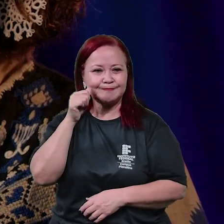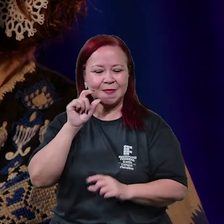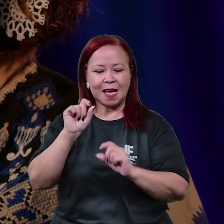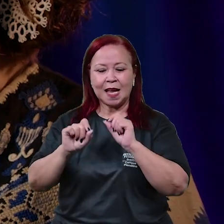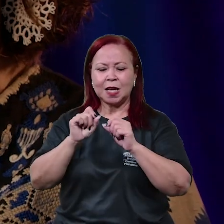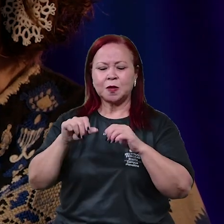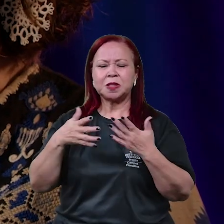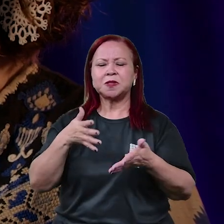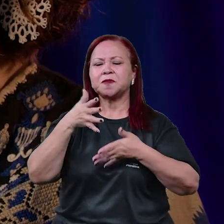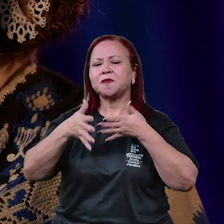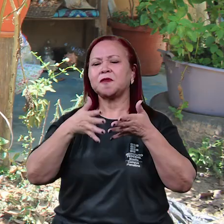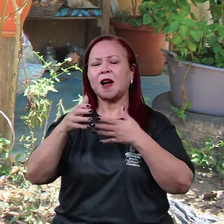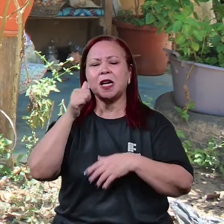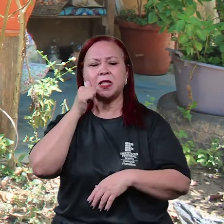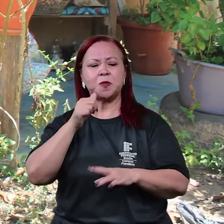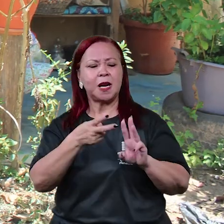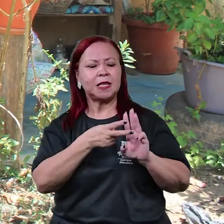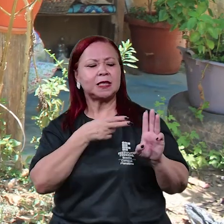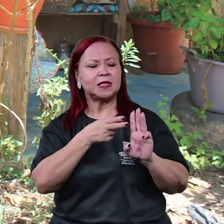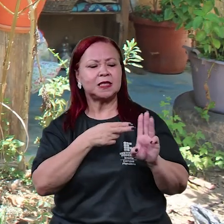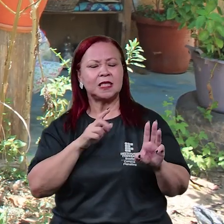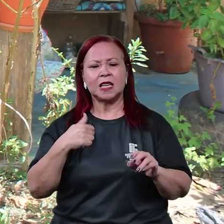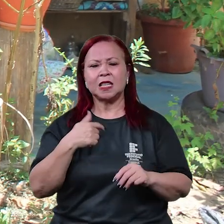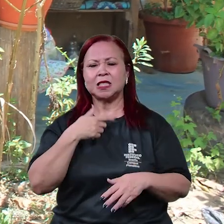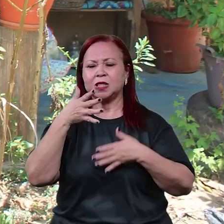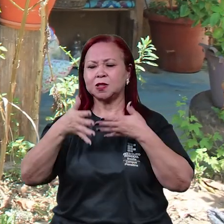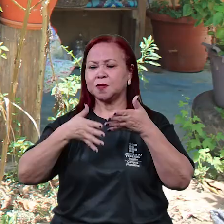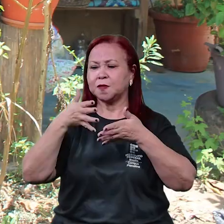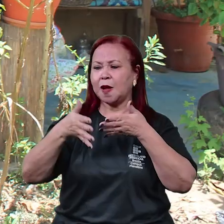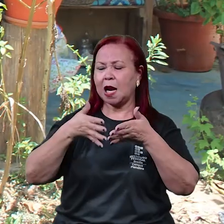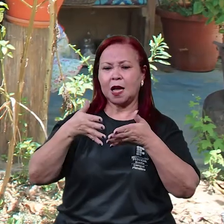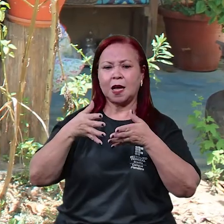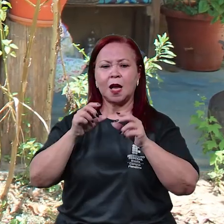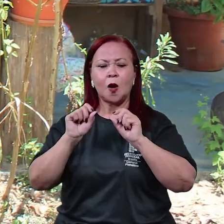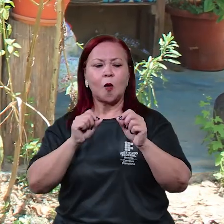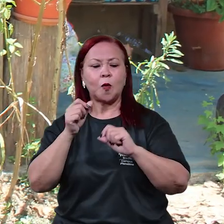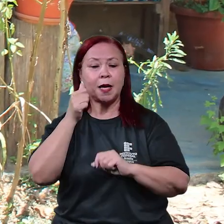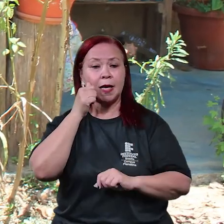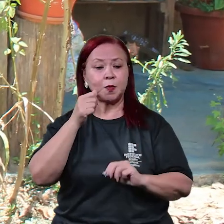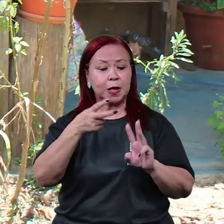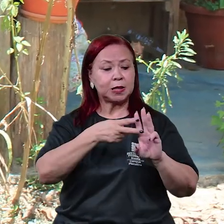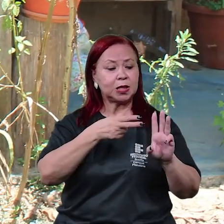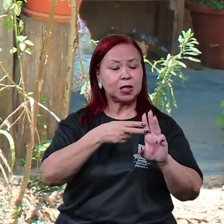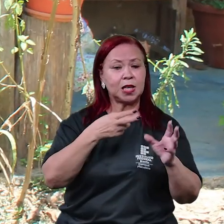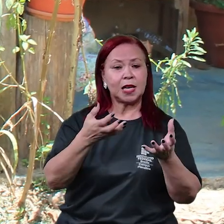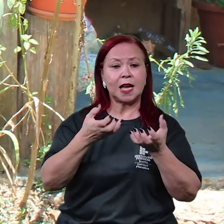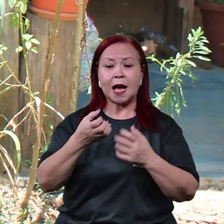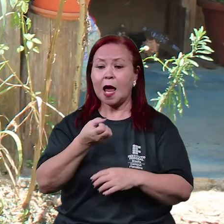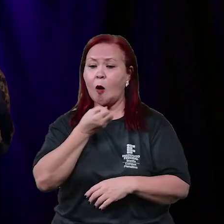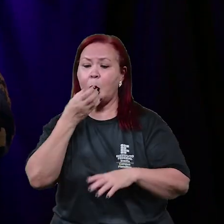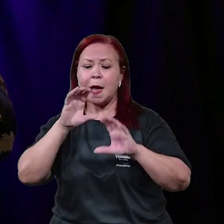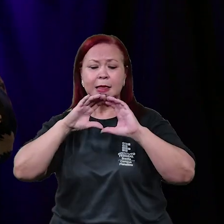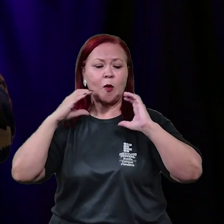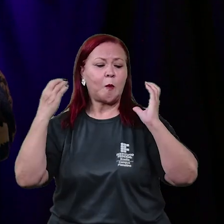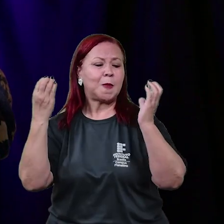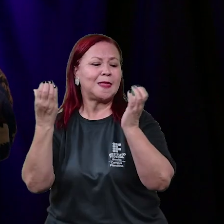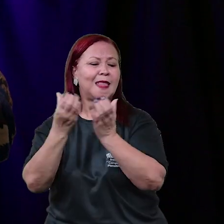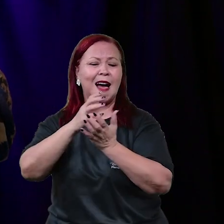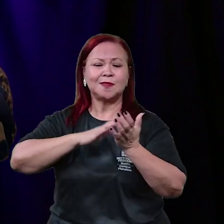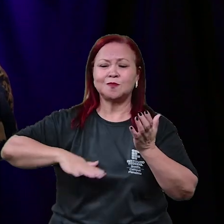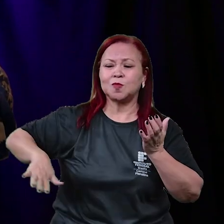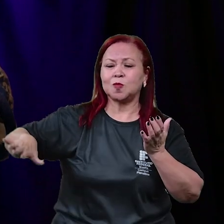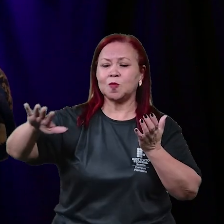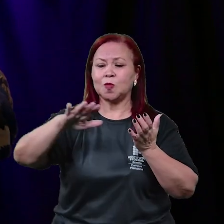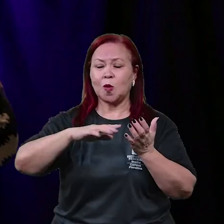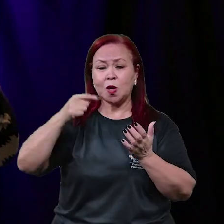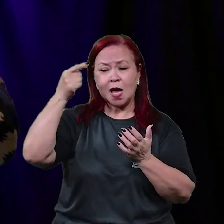é que quando a gente fala de mulheres indígenas, a gente fala muito o que as mulheres indígenas querem é o bem da comunidade como um todo, né, é